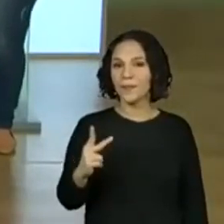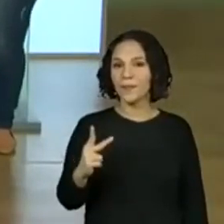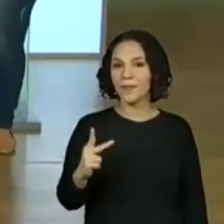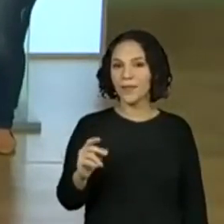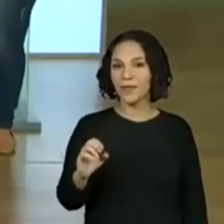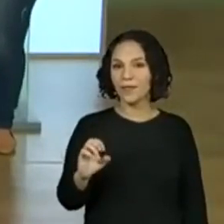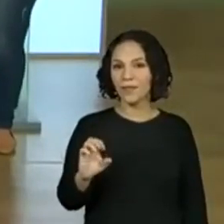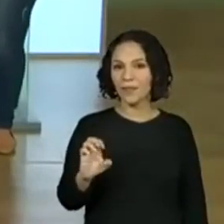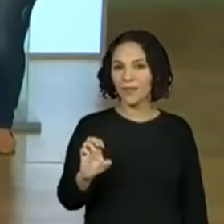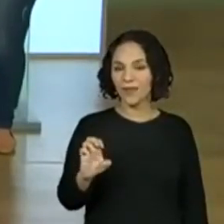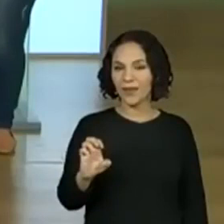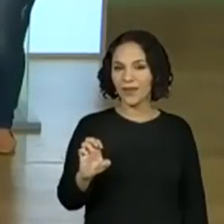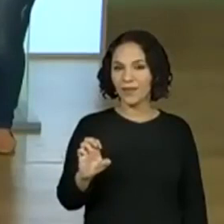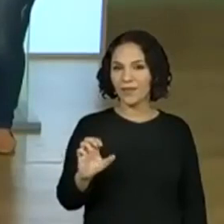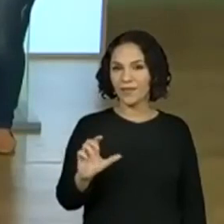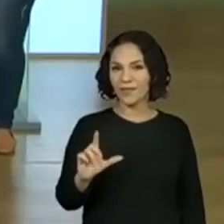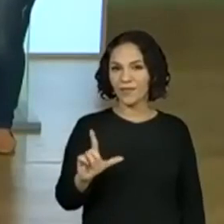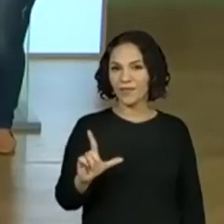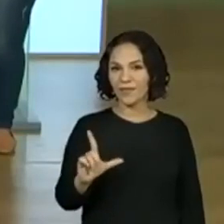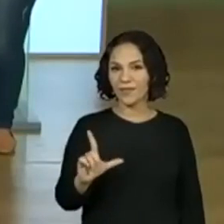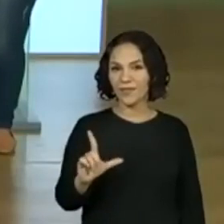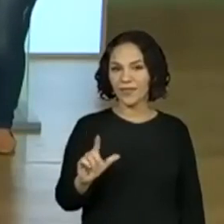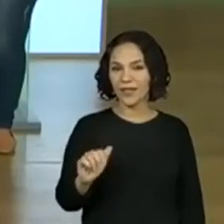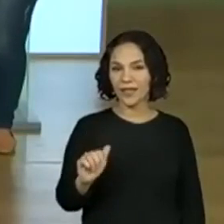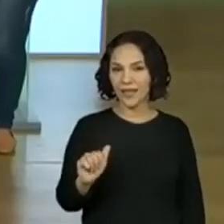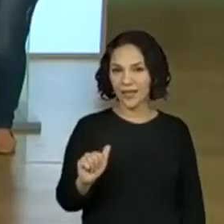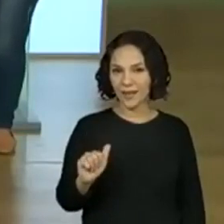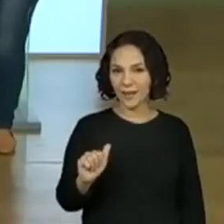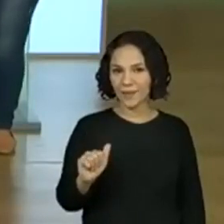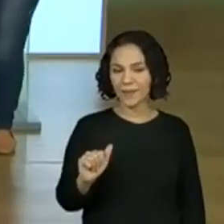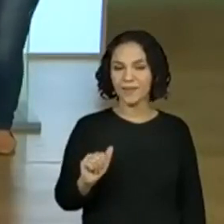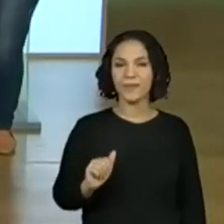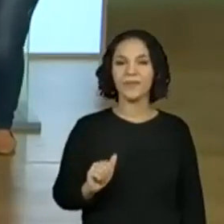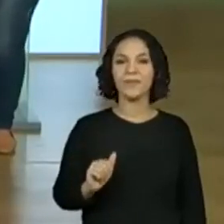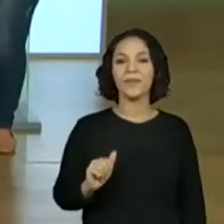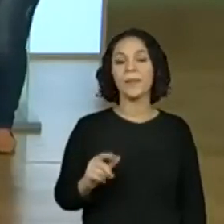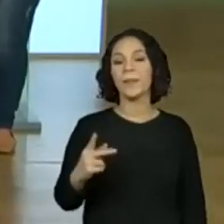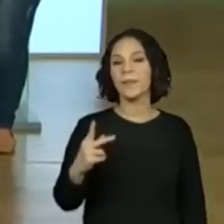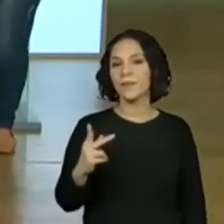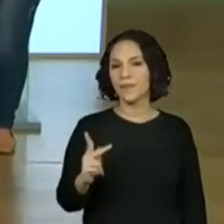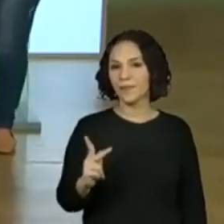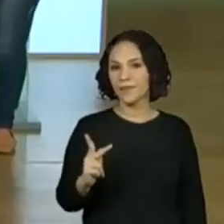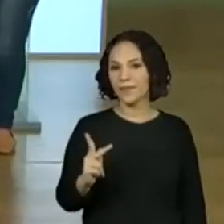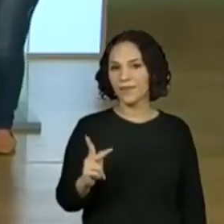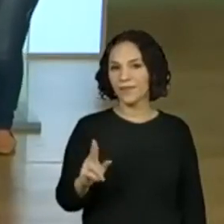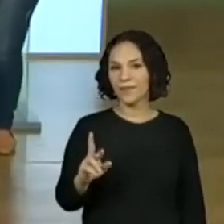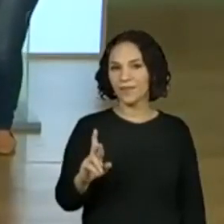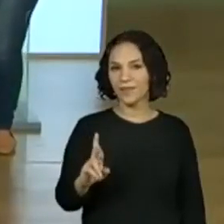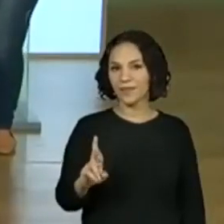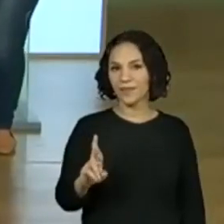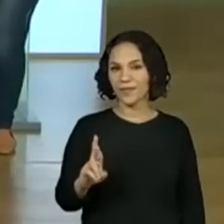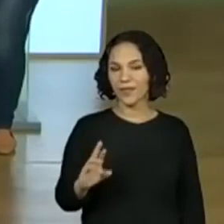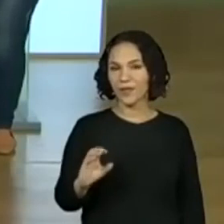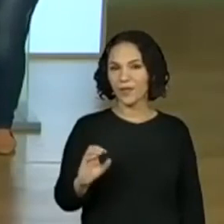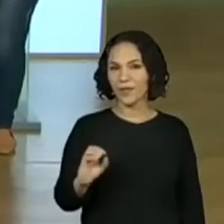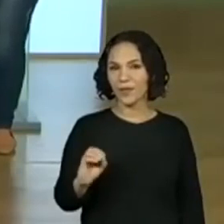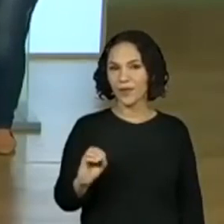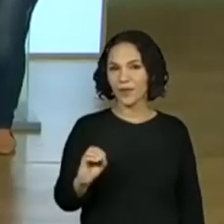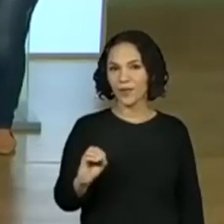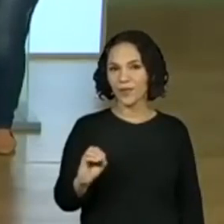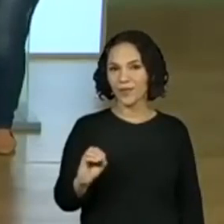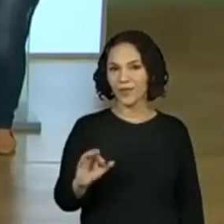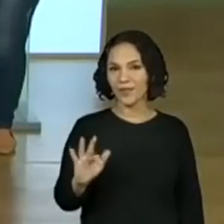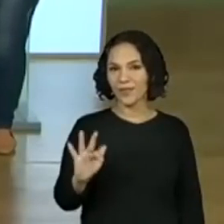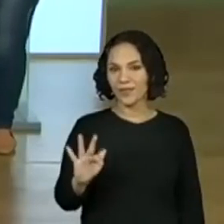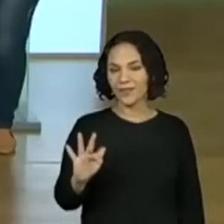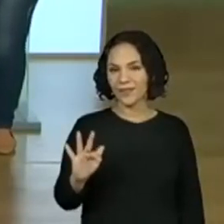Professora Vivi, eu preciso escrever leitura. Lê. Tá, vou te ajudar. Peraí, leitura. Turminha, me